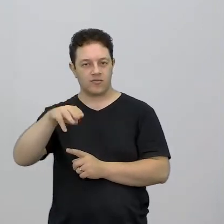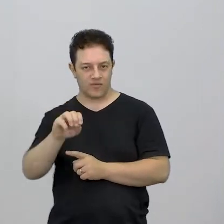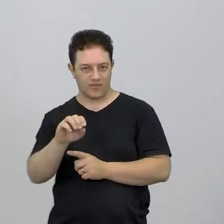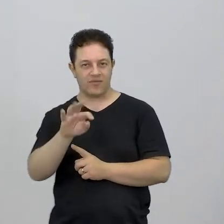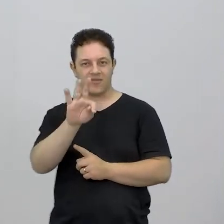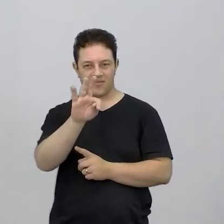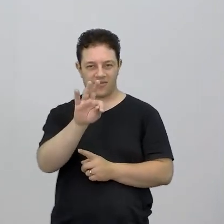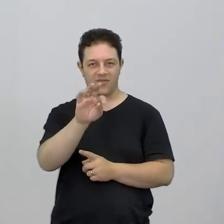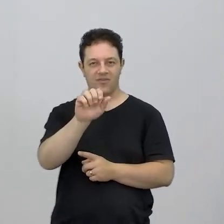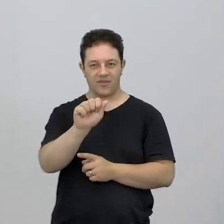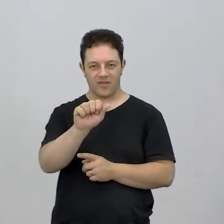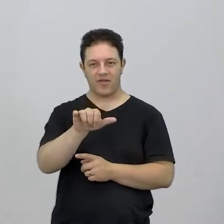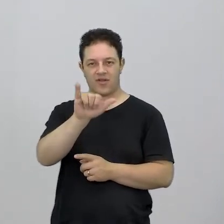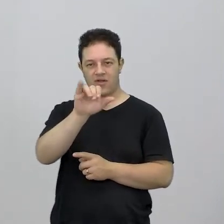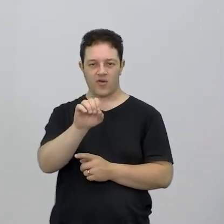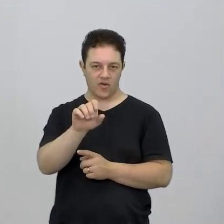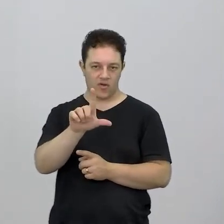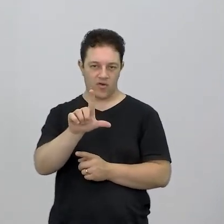que foi um dos